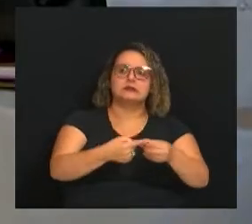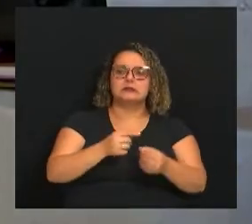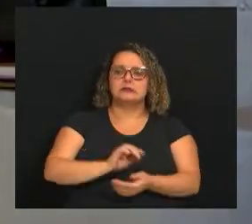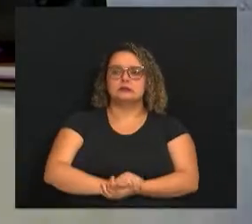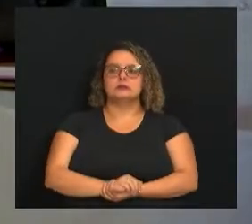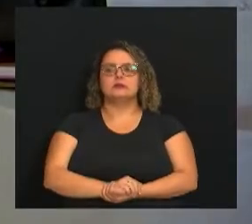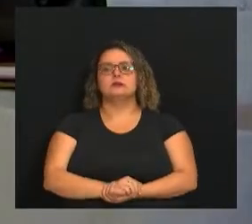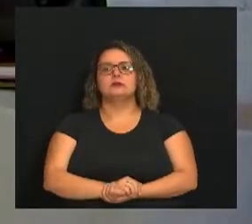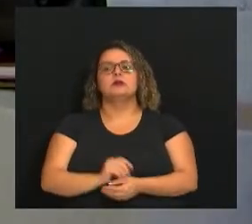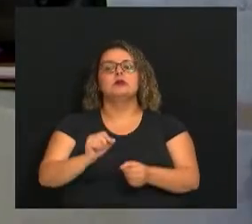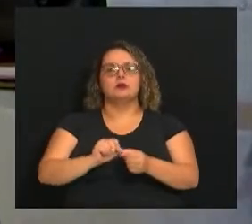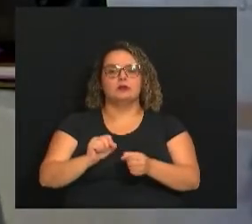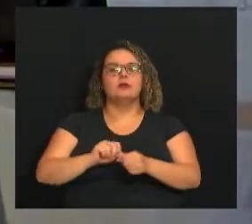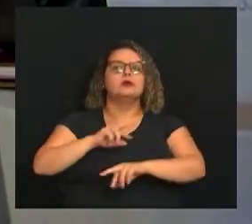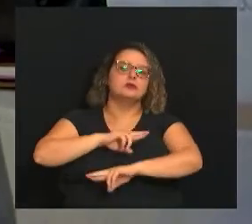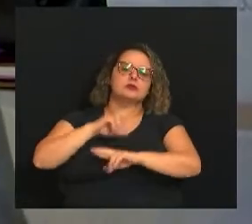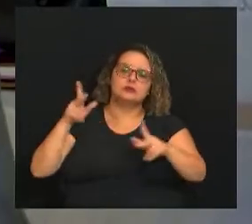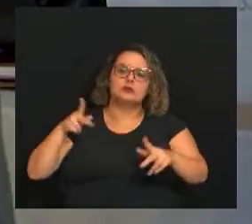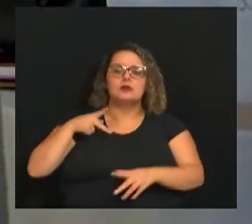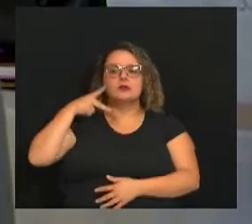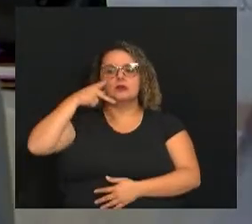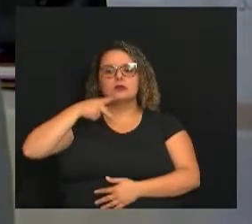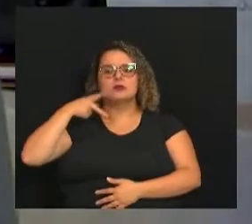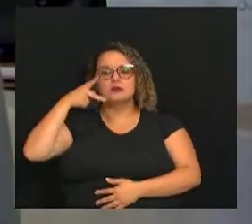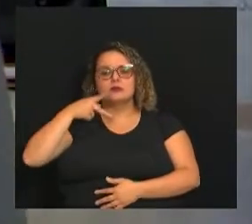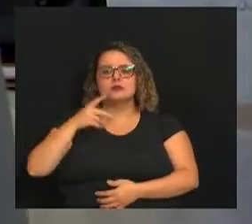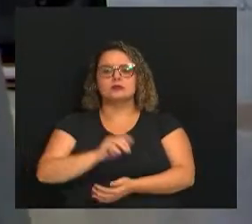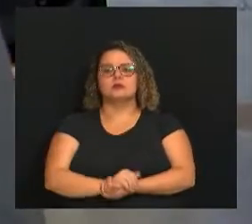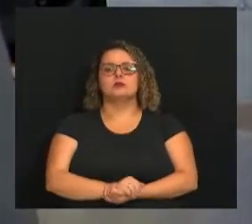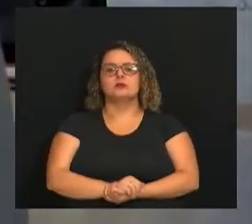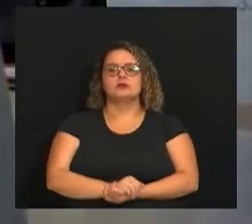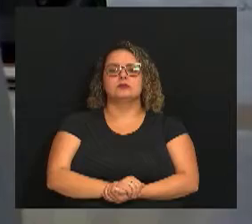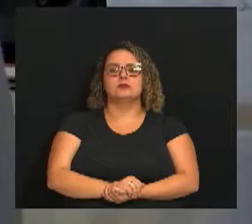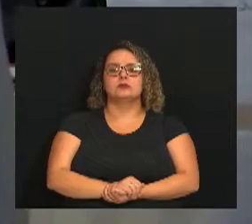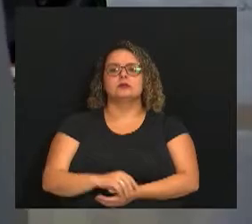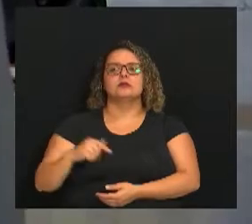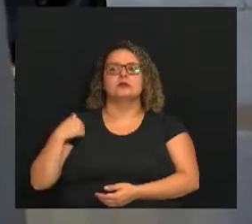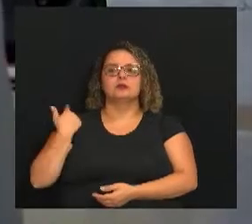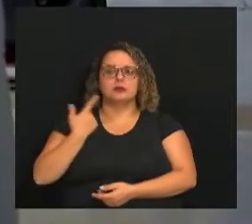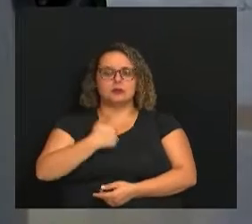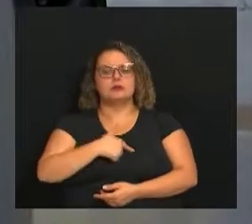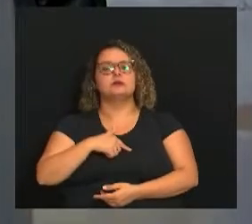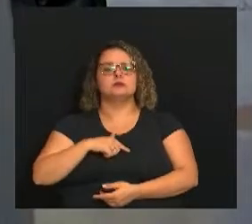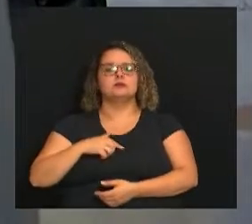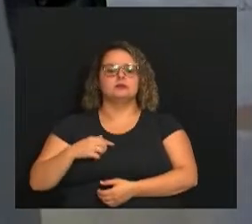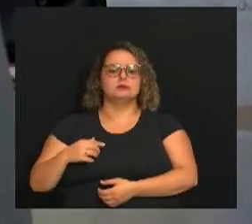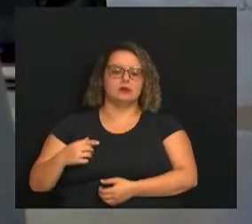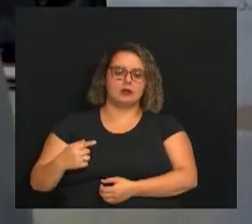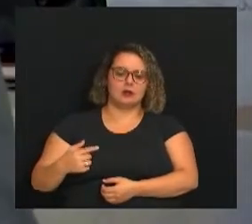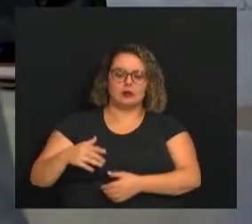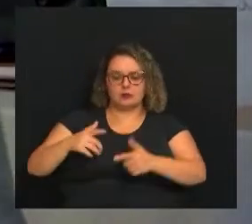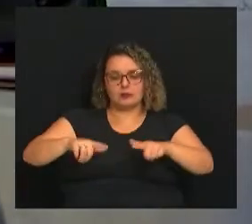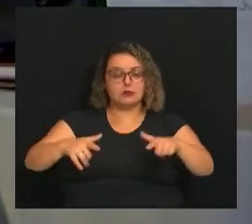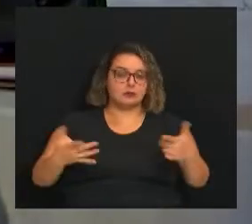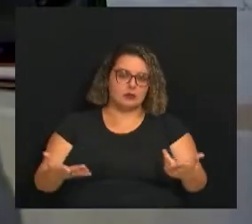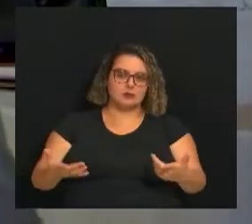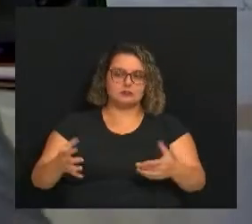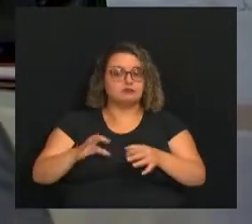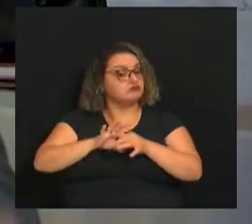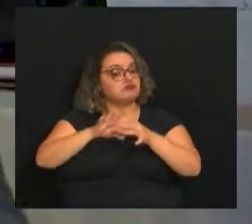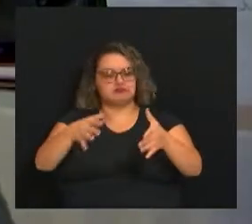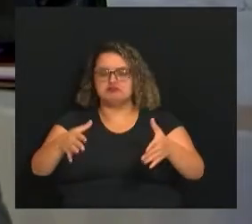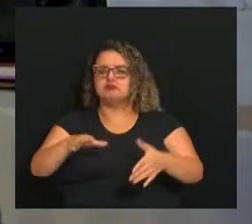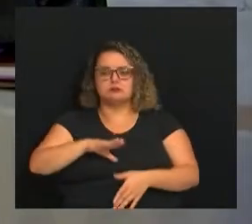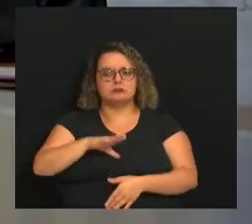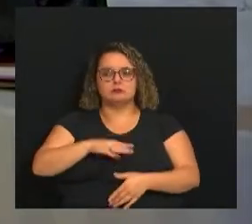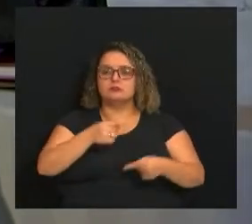que tem feito a diferença na nossa cidade, aqui na nossa região. Eu agradeço a oportunidade de poder ceder a nossa cidade como palco para poder